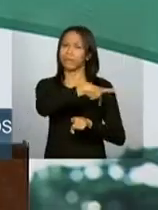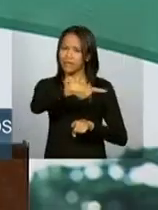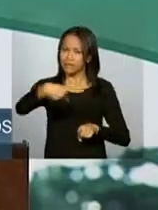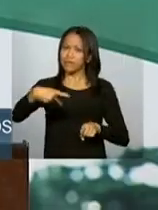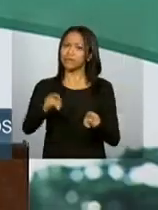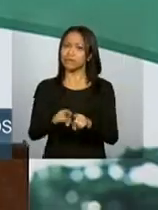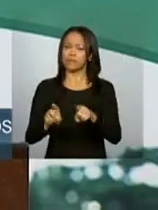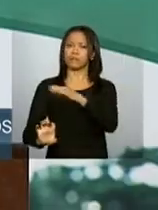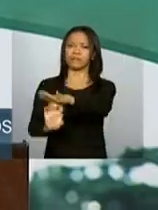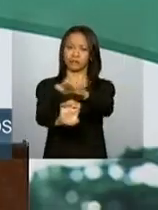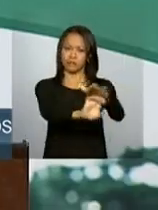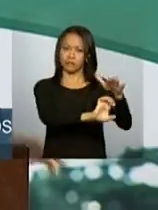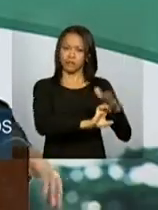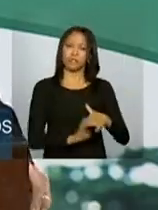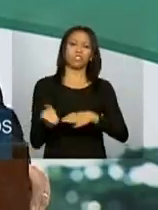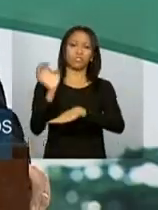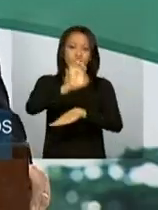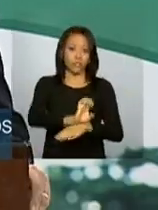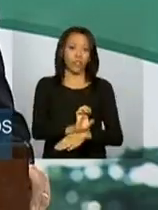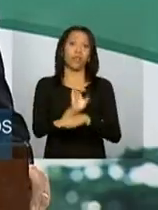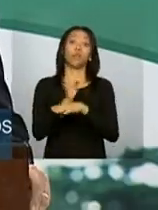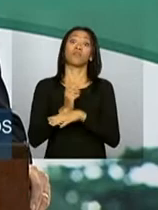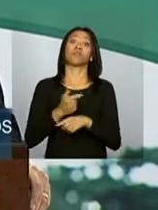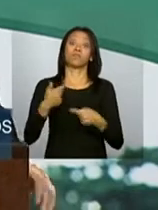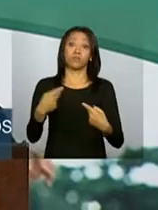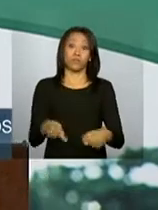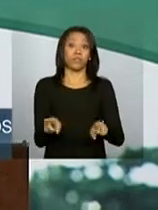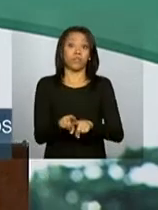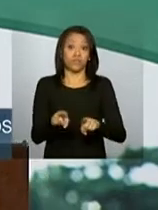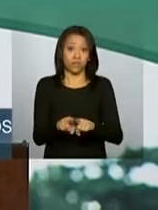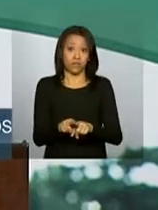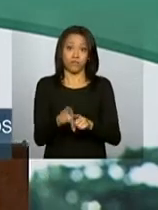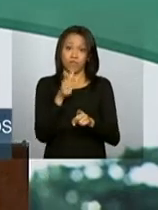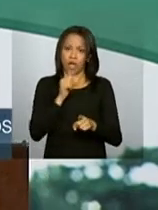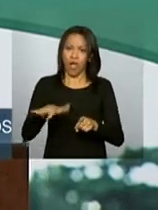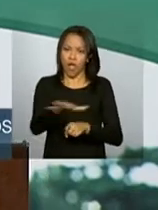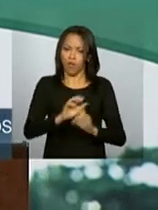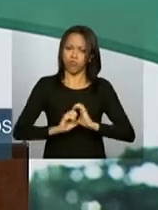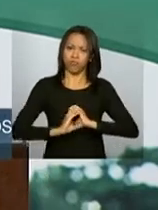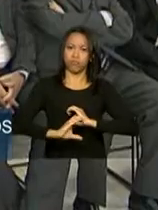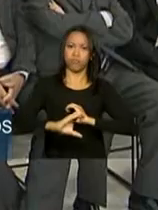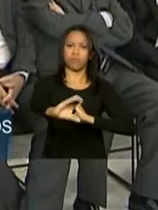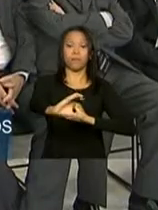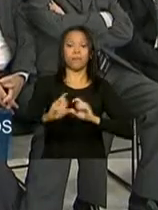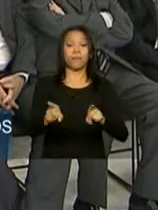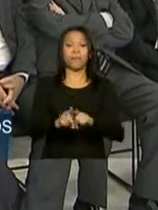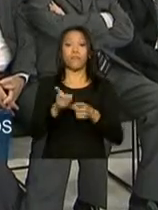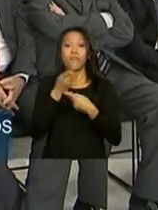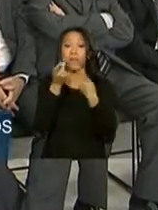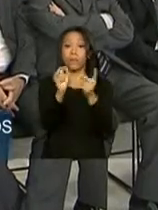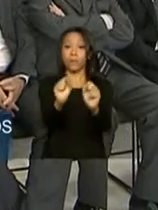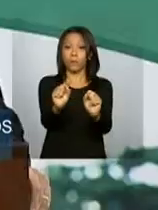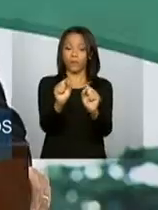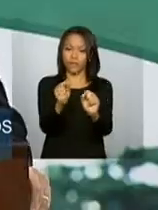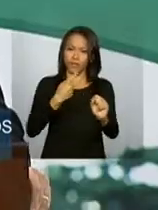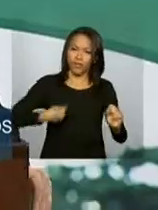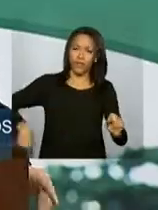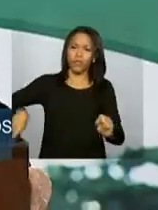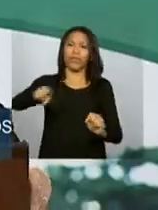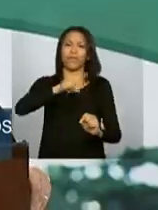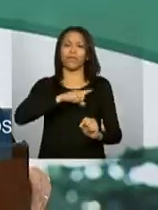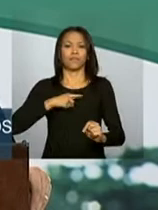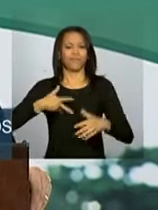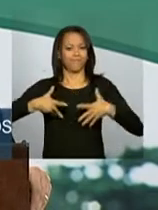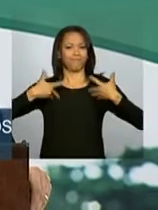empresas estaduais, de companhias estaduais de abastecimento. Dizer da nossa alegria de